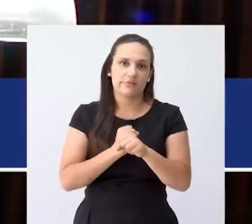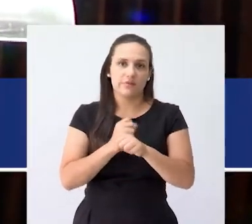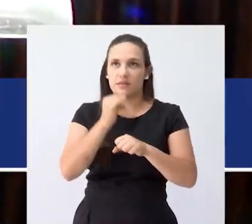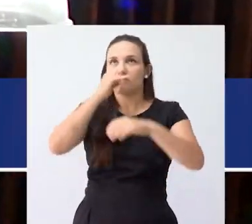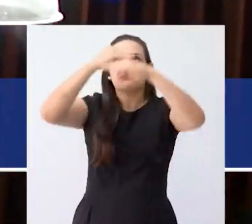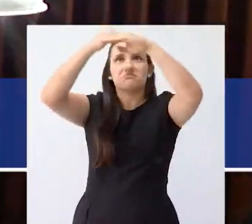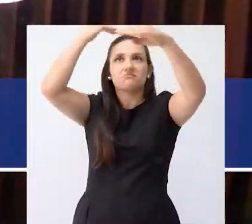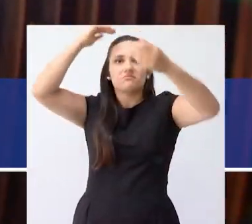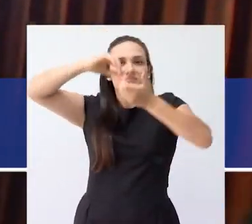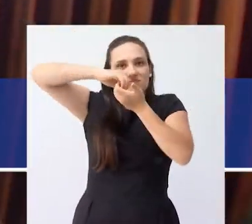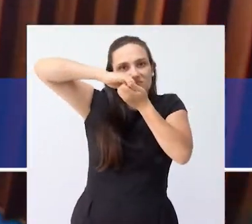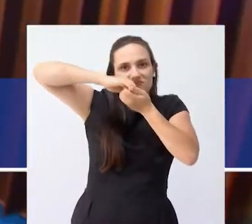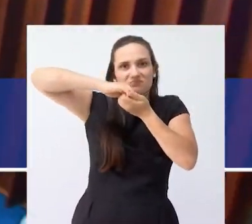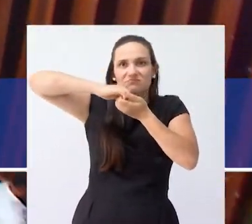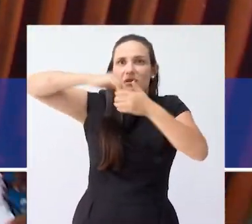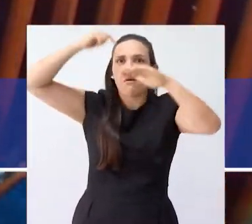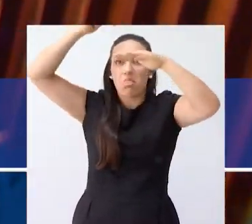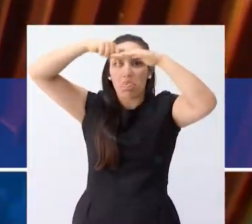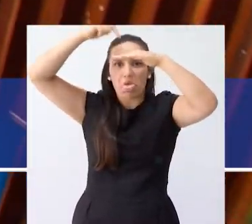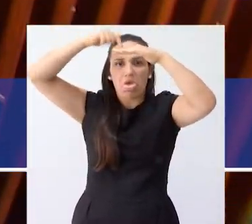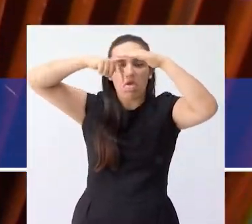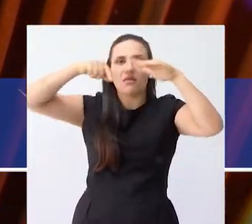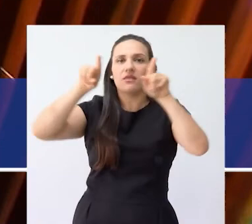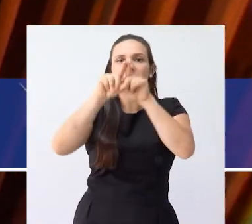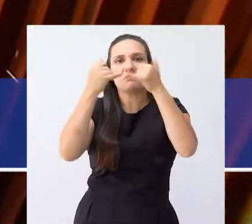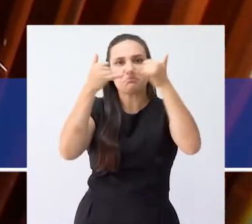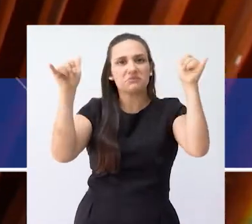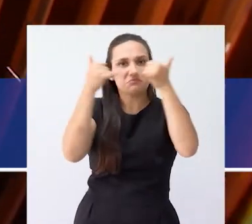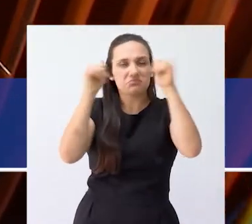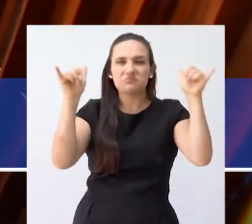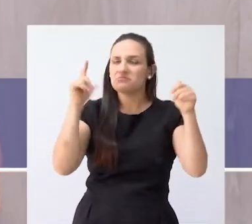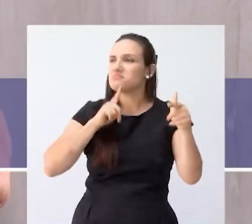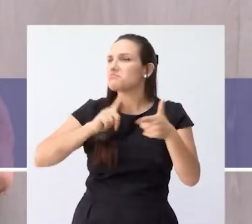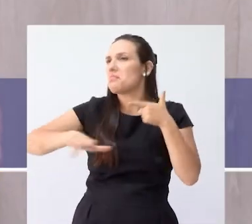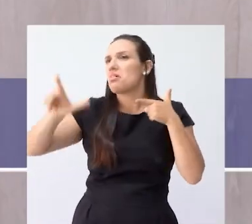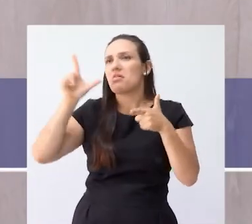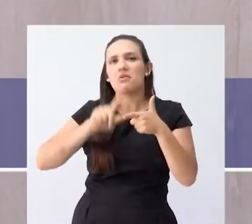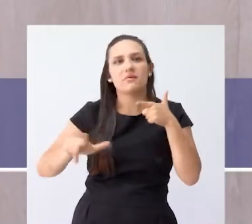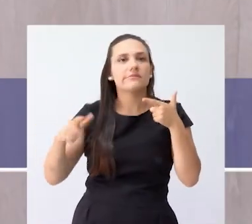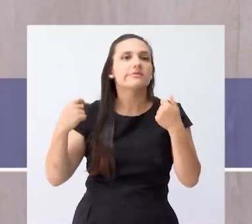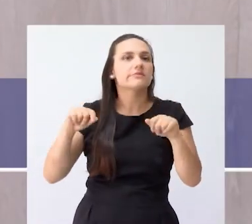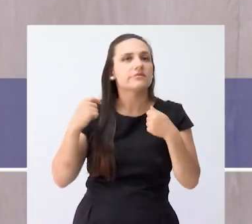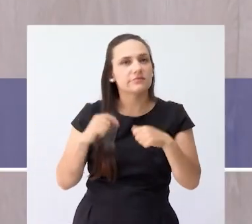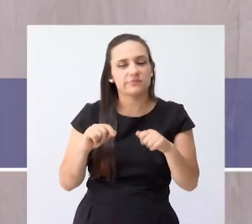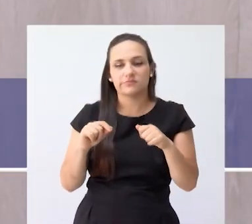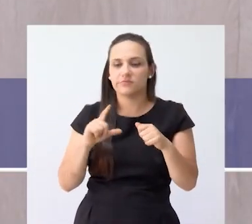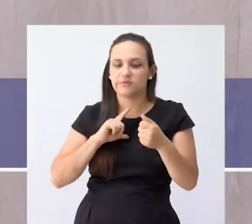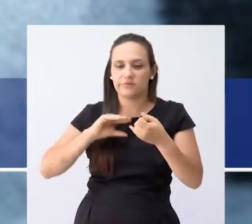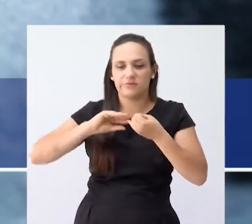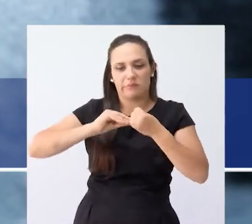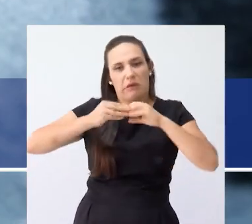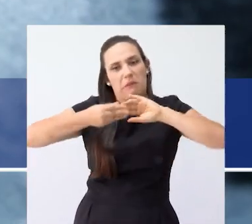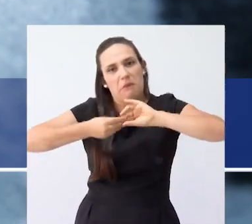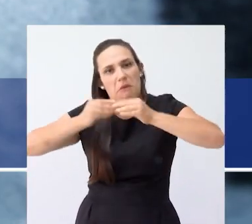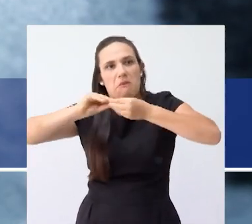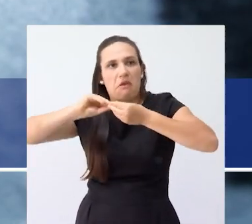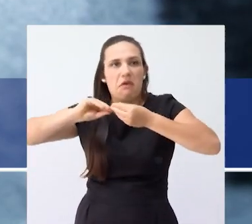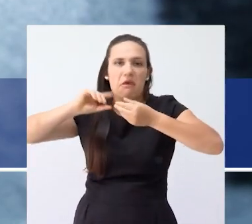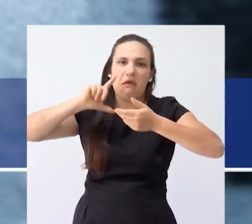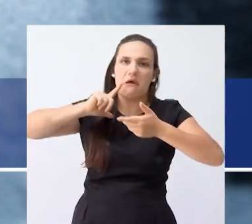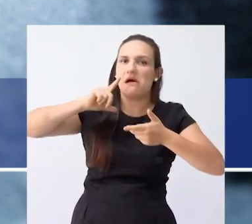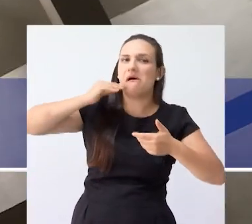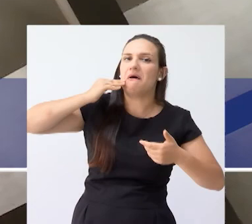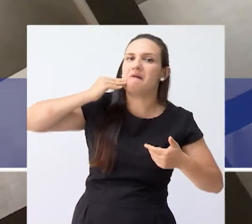O forro estava deteriorado, a parte elétrica, porque foram fazendo emenda, gambiarra, e nós precisamos de